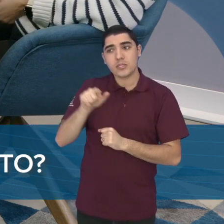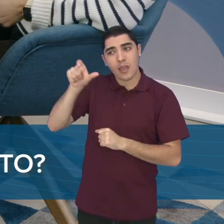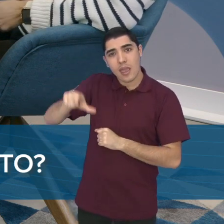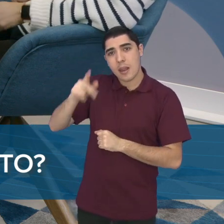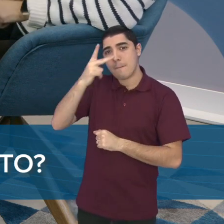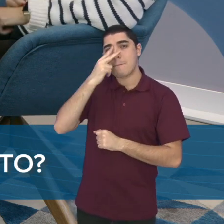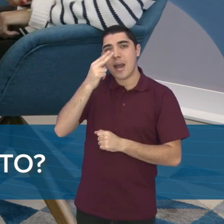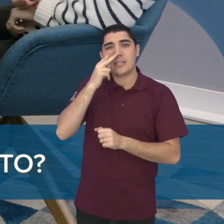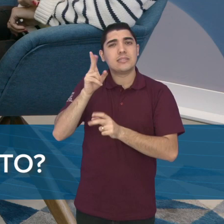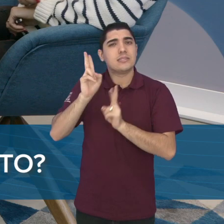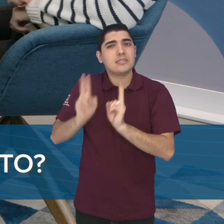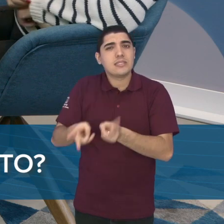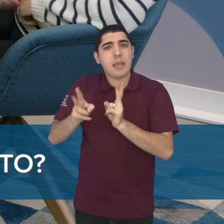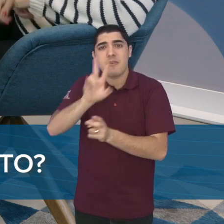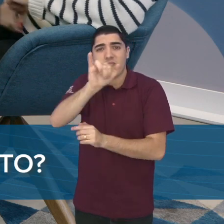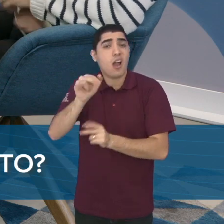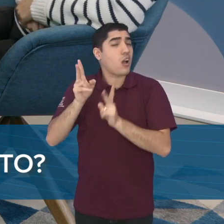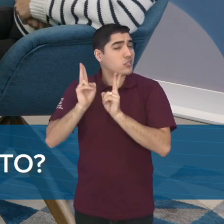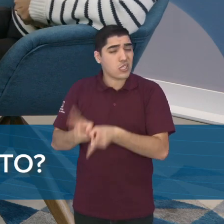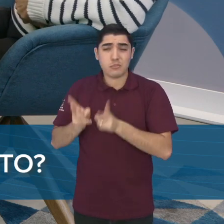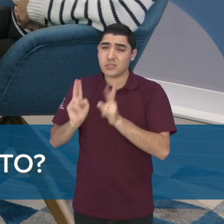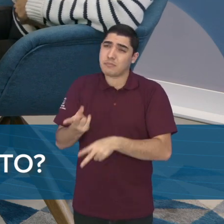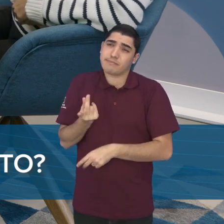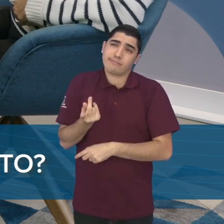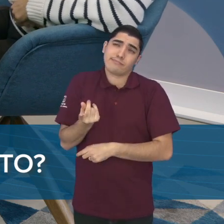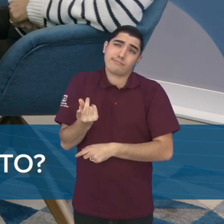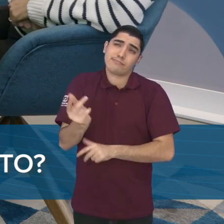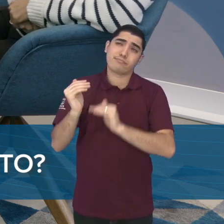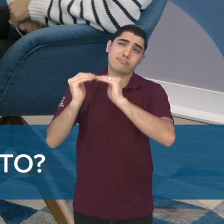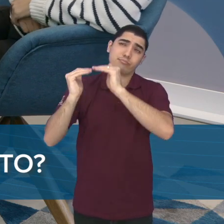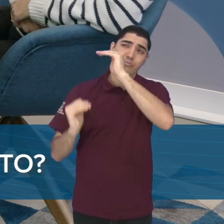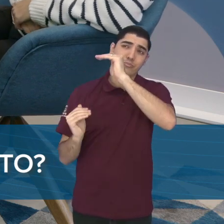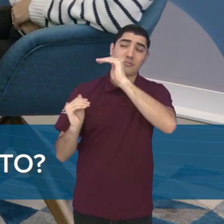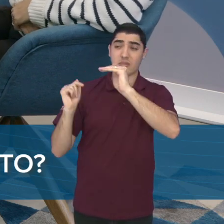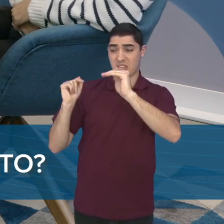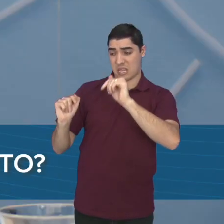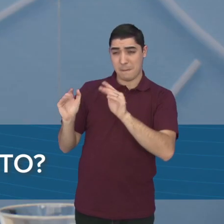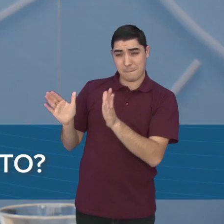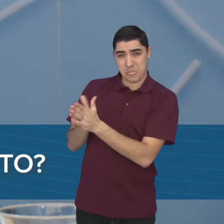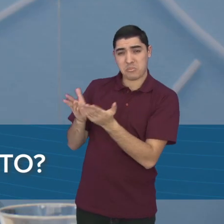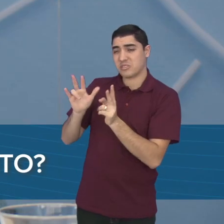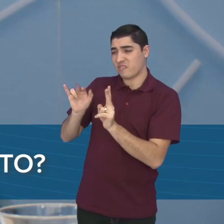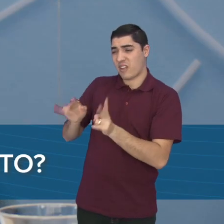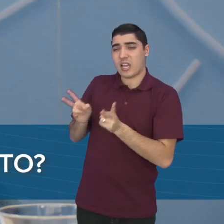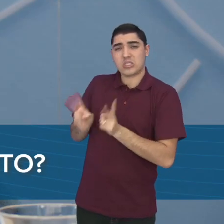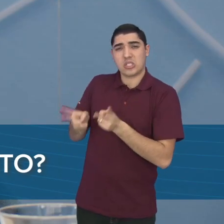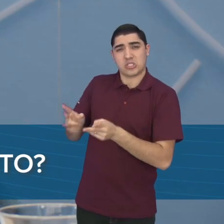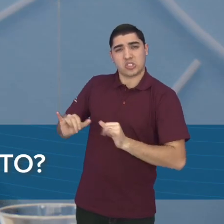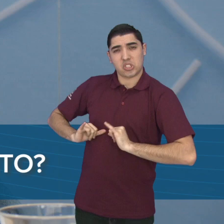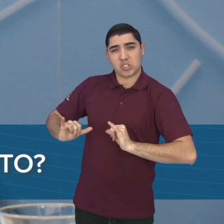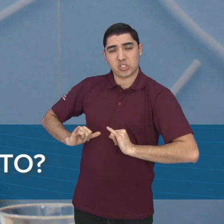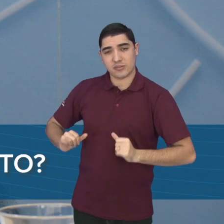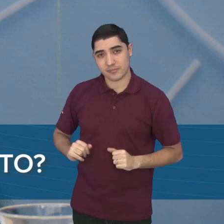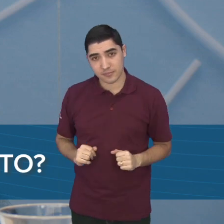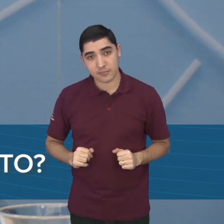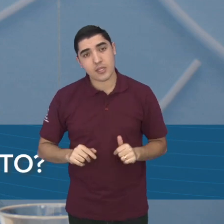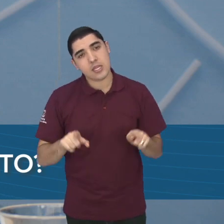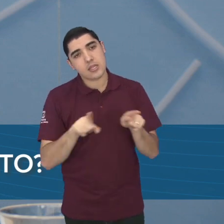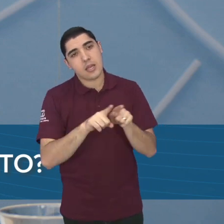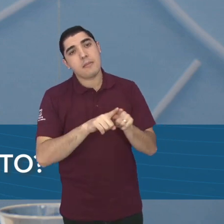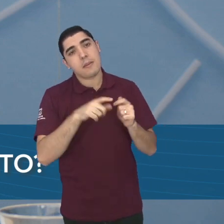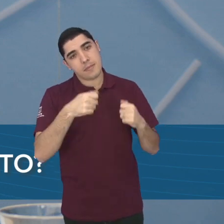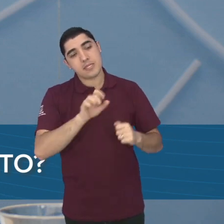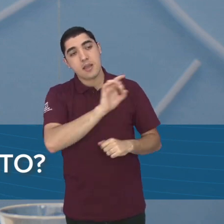de perpetuar essa desigualdade também enquanto comunidade. Sim, e acho que faz a gente questionar também o papel social de cada um,